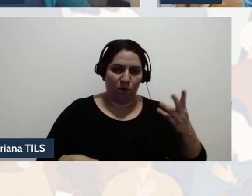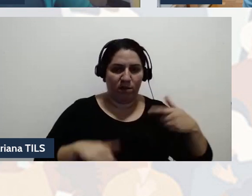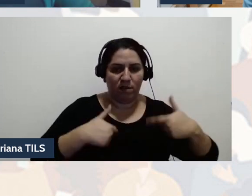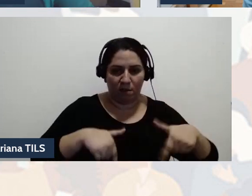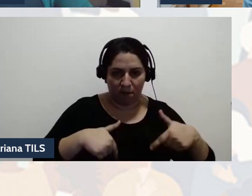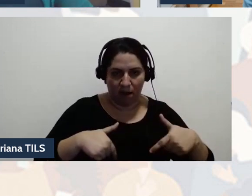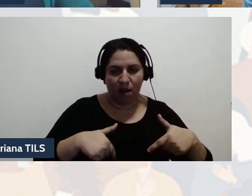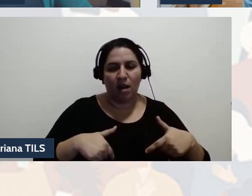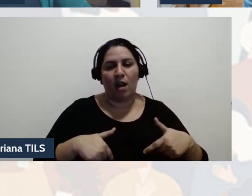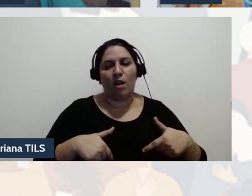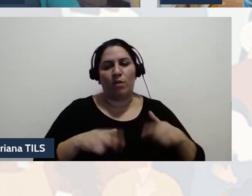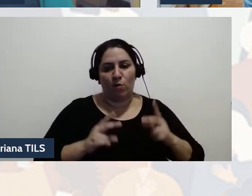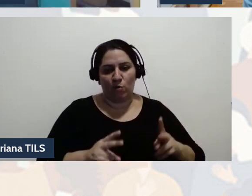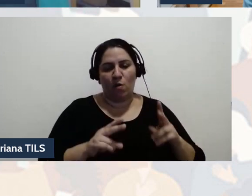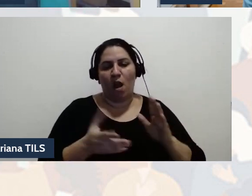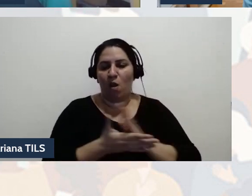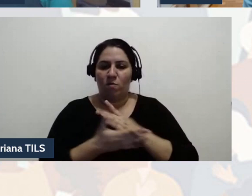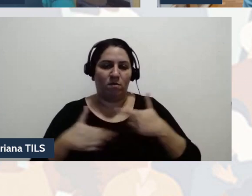recebendo, né,